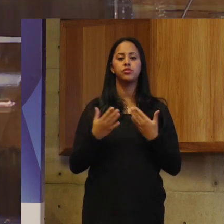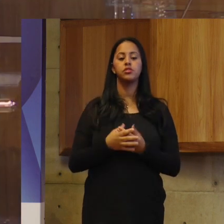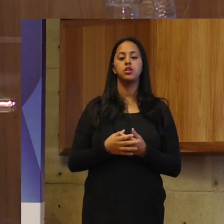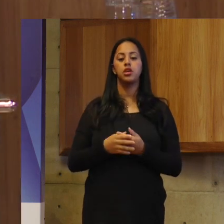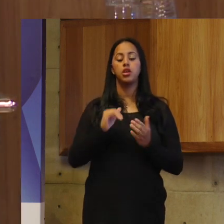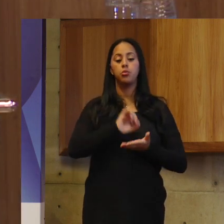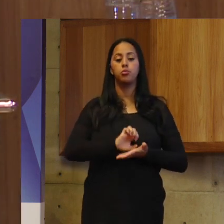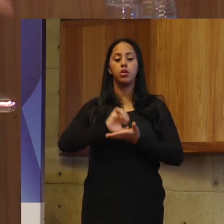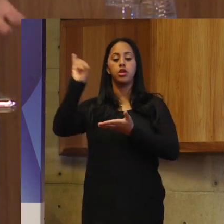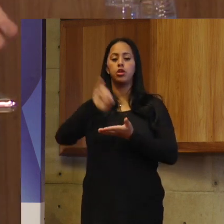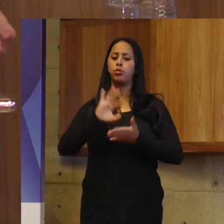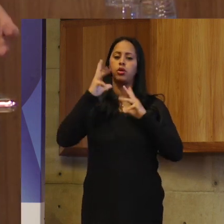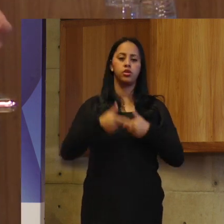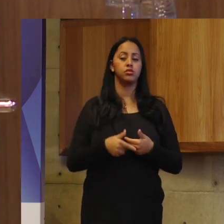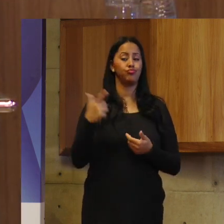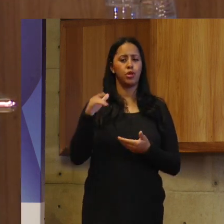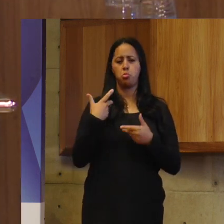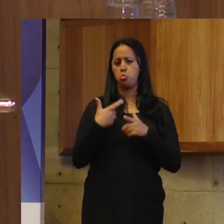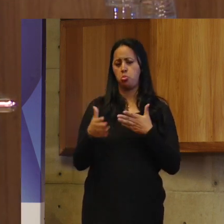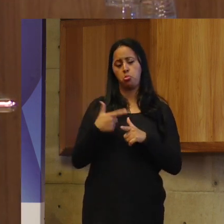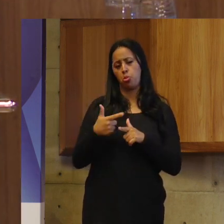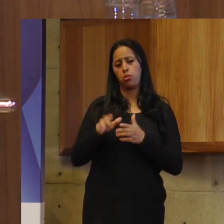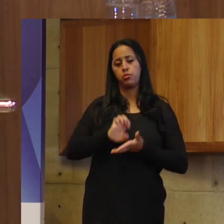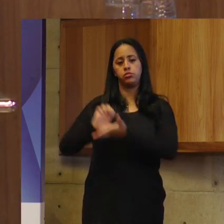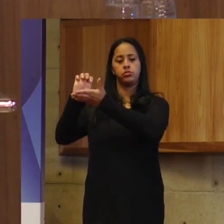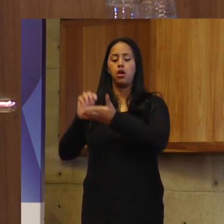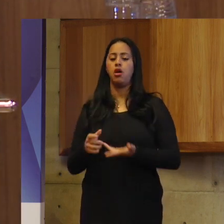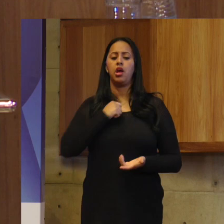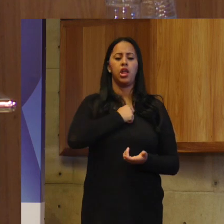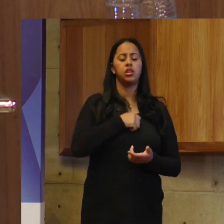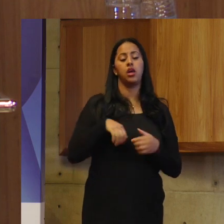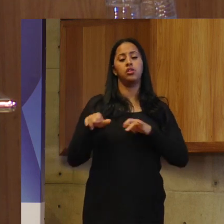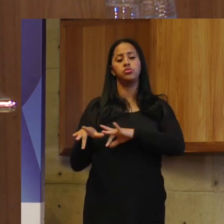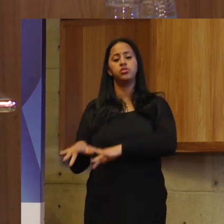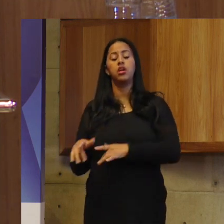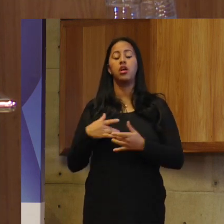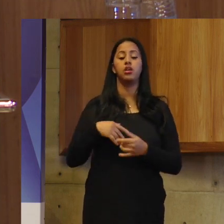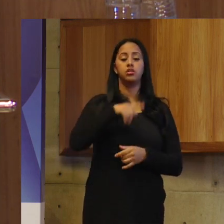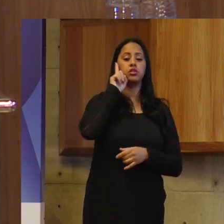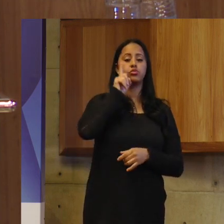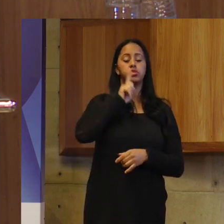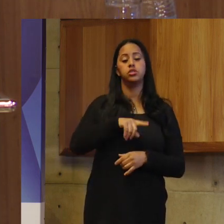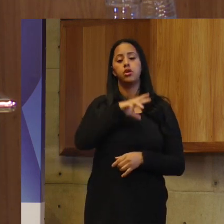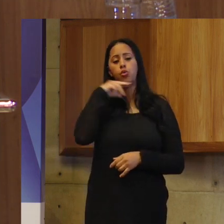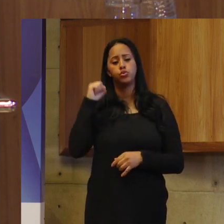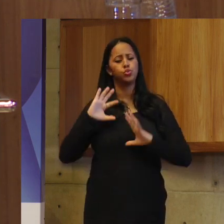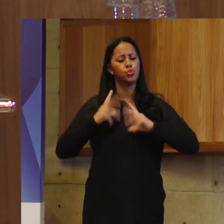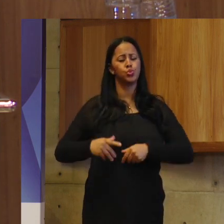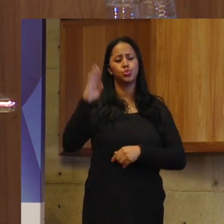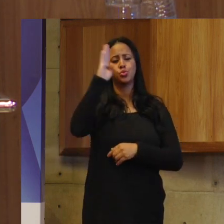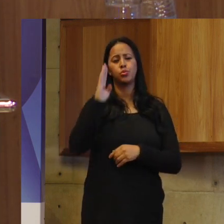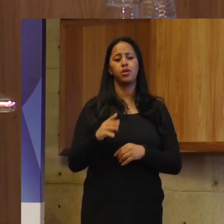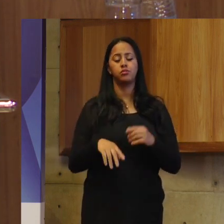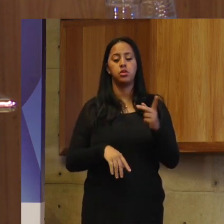o resto. Não há problema exportar commodities. O Canadá, a Austrália, os Estados Unidos, a Rússia, todos esses países, por causa das suas dotações